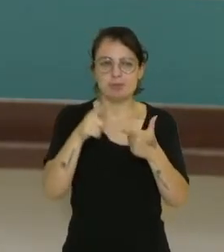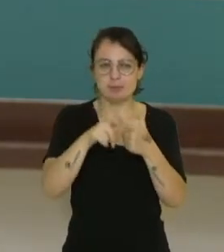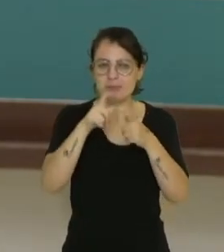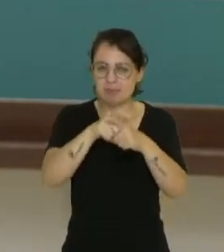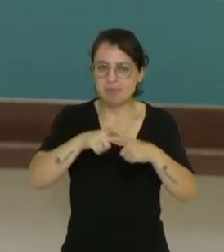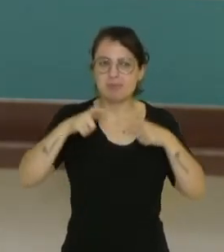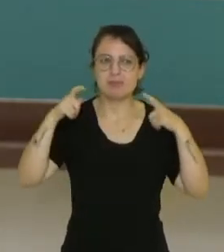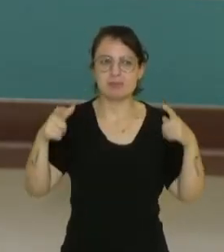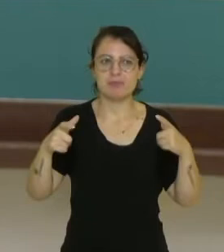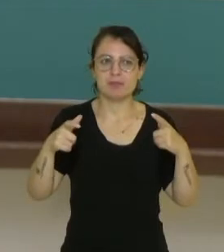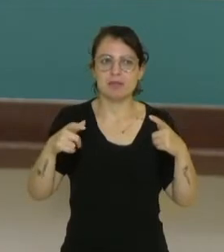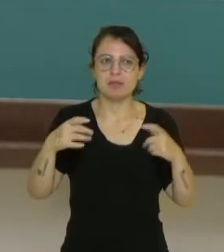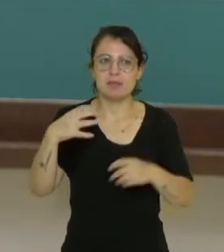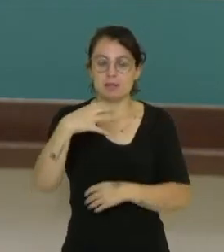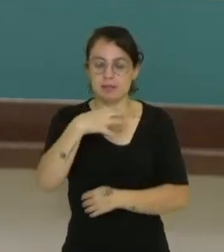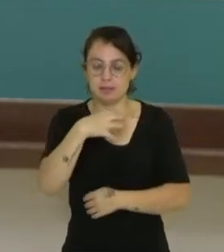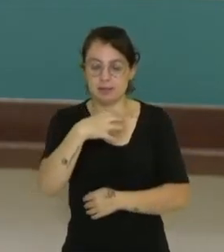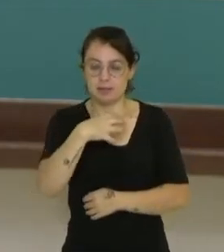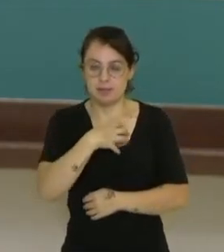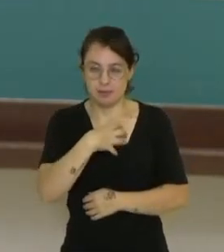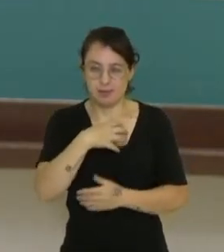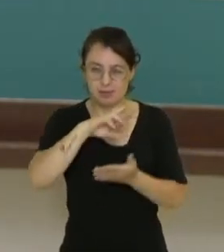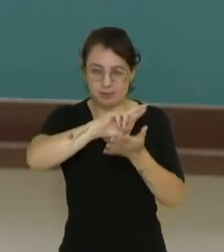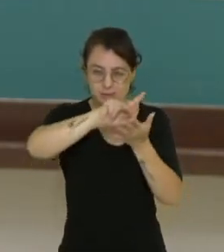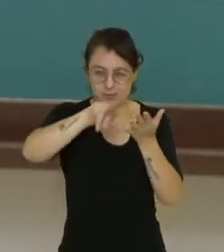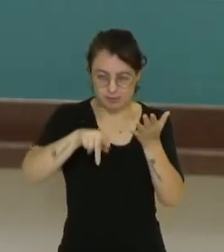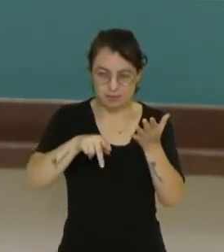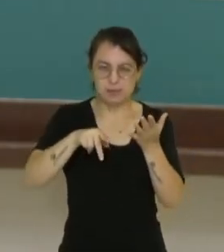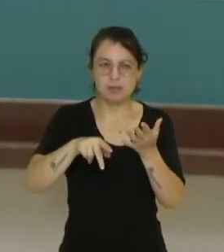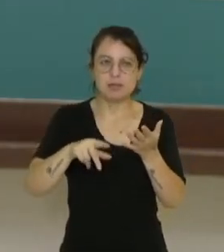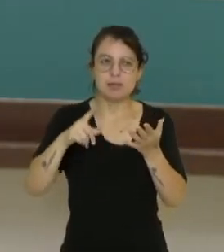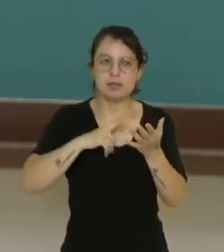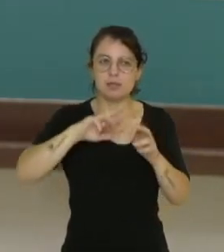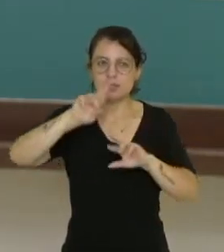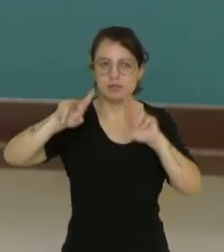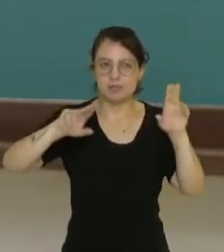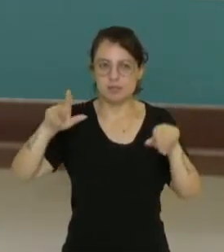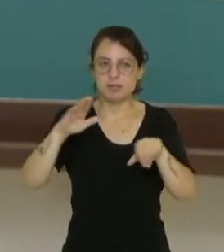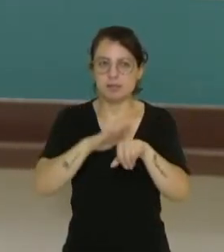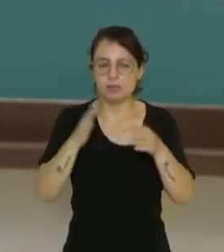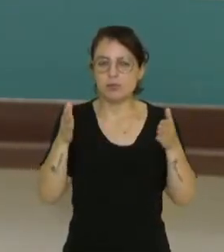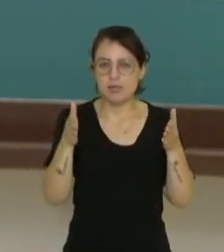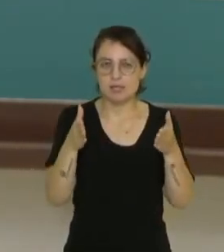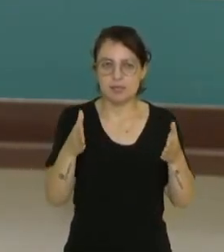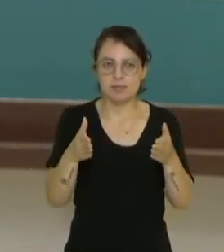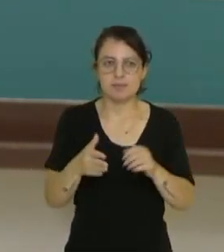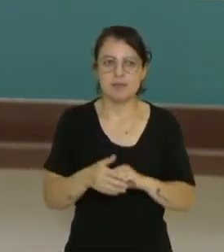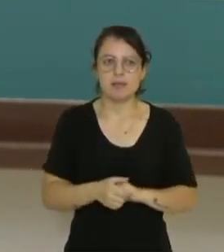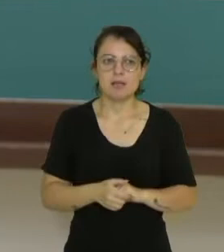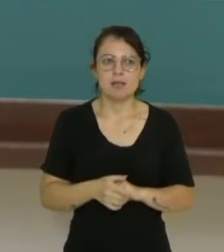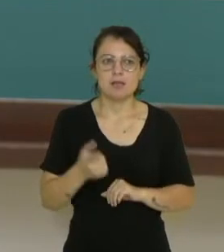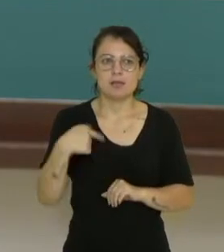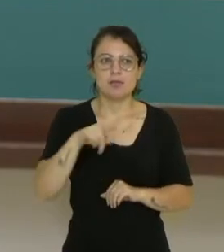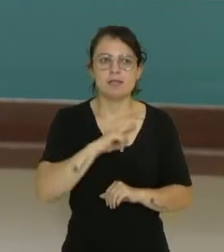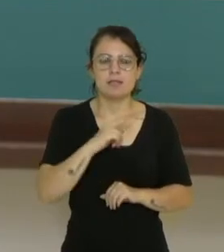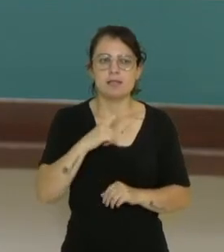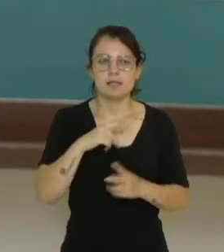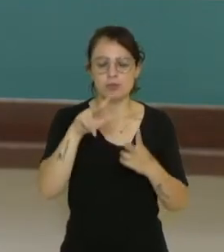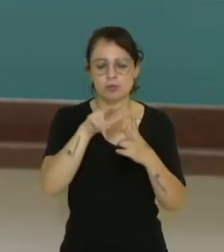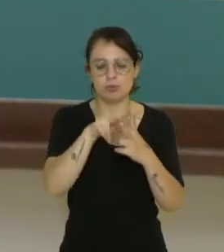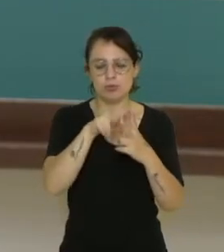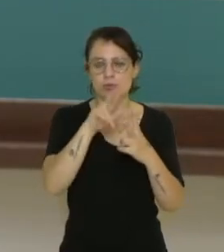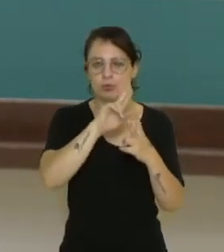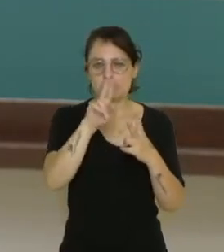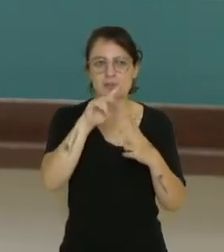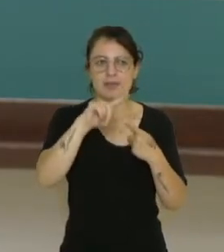dessa característica é observar que as crises têm diferentes durações. Nessas durações, nós temos dois nominhos especiais.